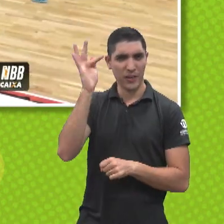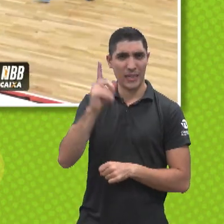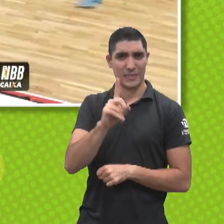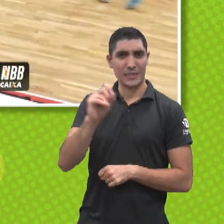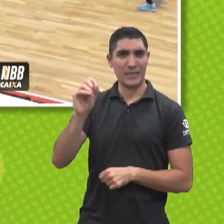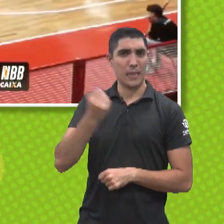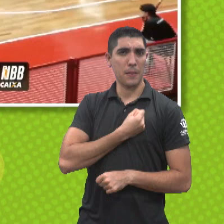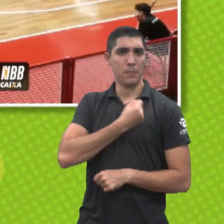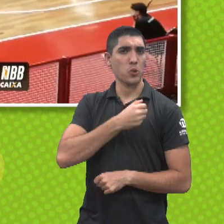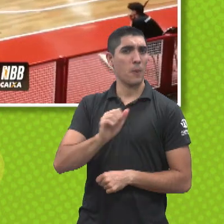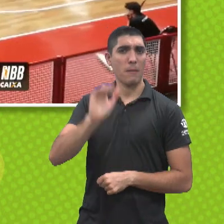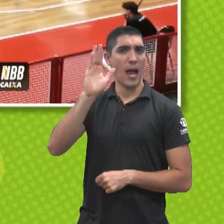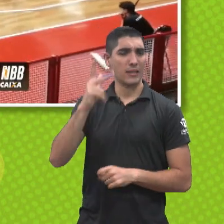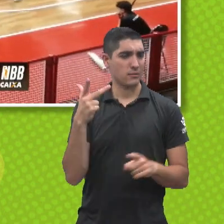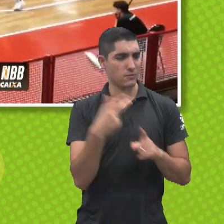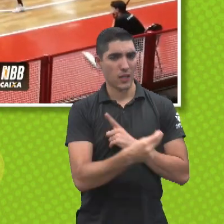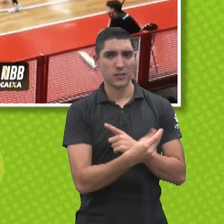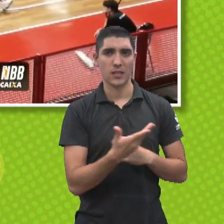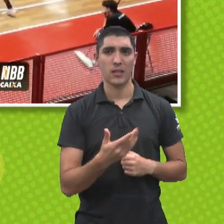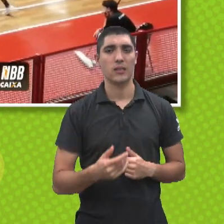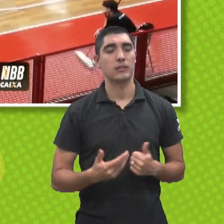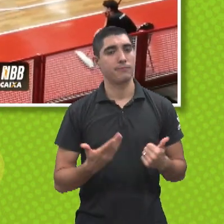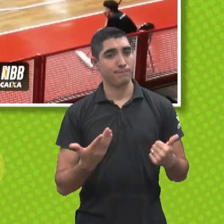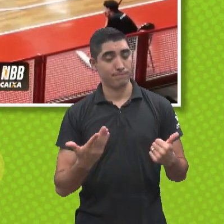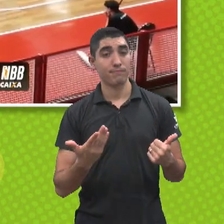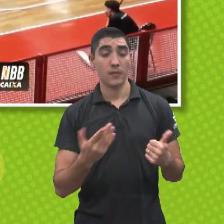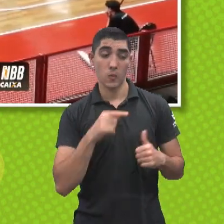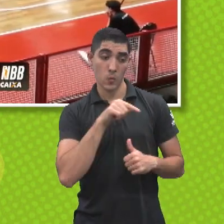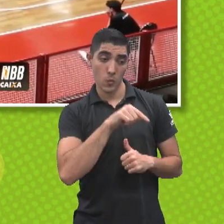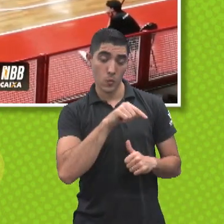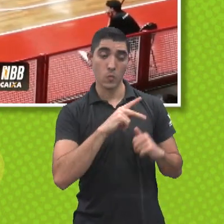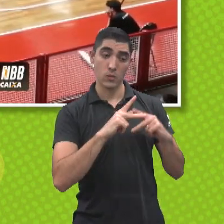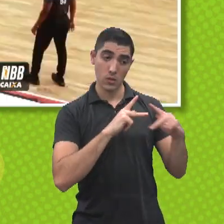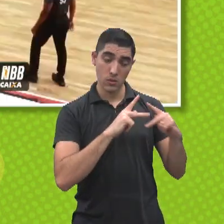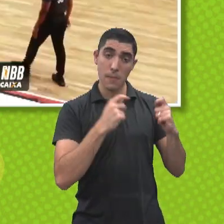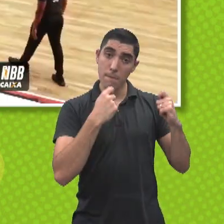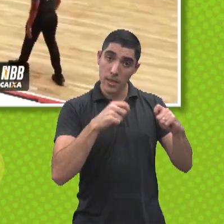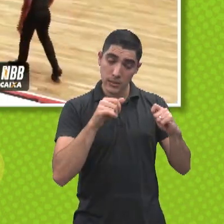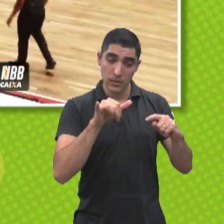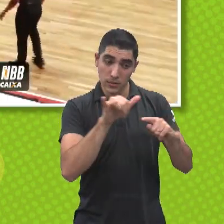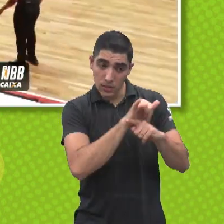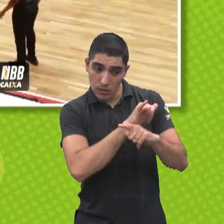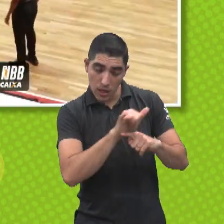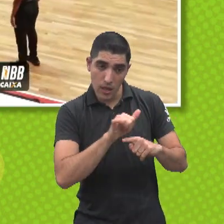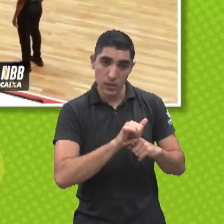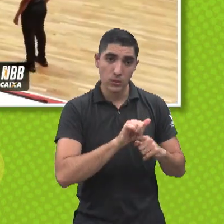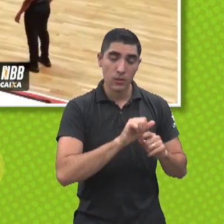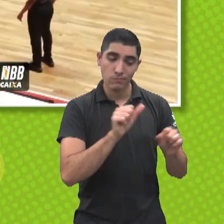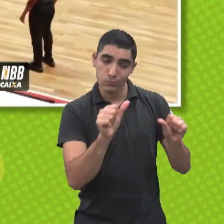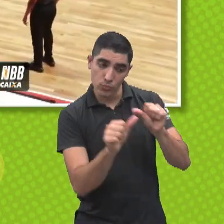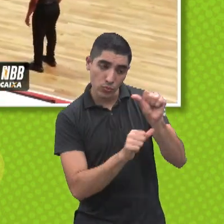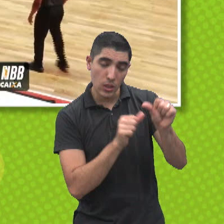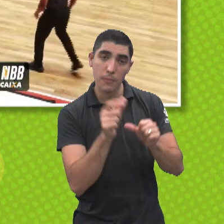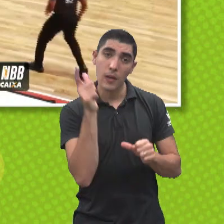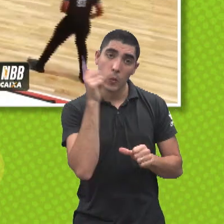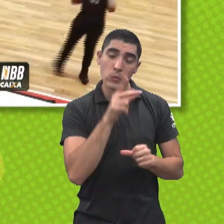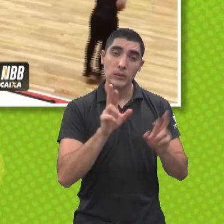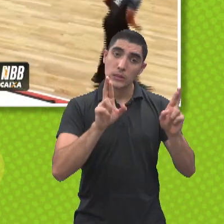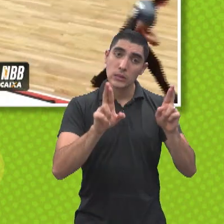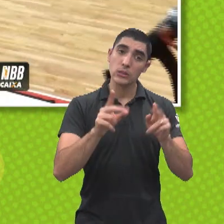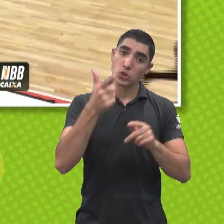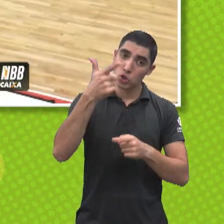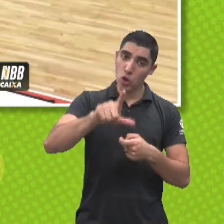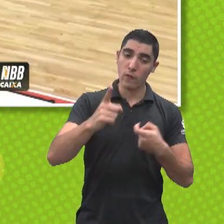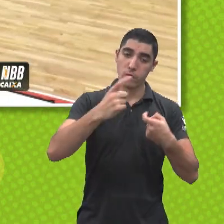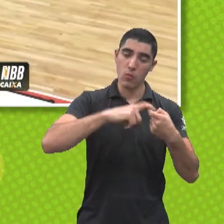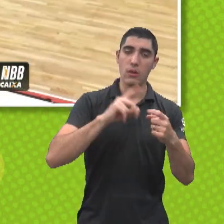agora venceu e agora perdeu, então tem que arrumar um caminho aí, o trilho, para voltar ao caminho das vitórias do São José e não